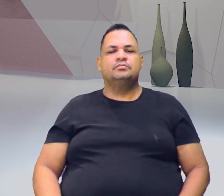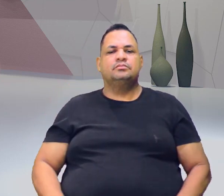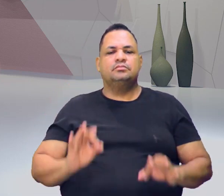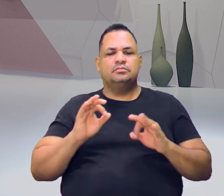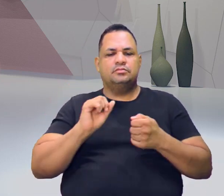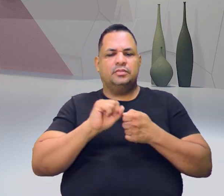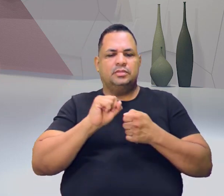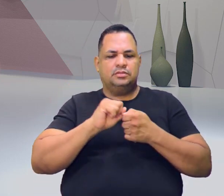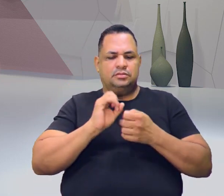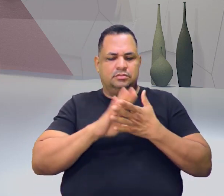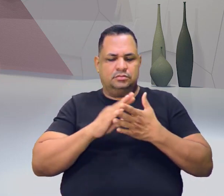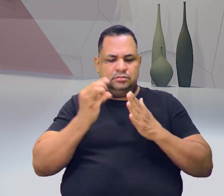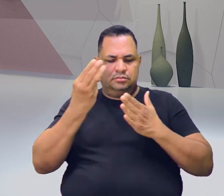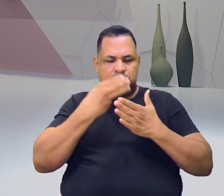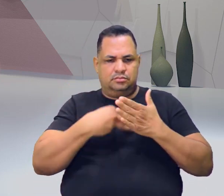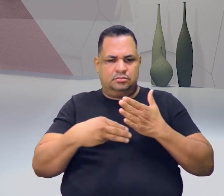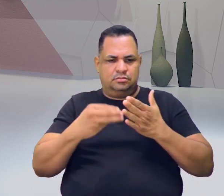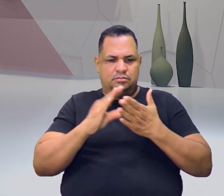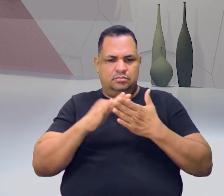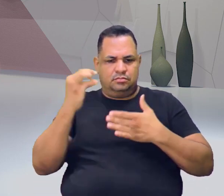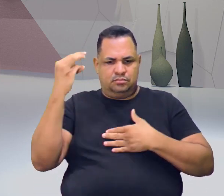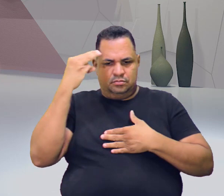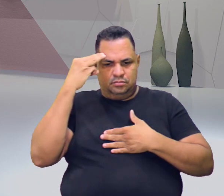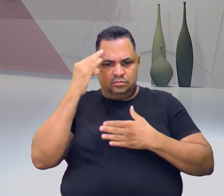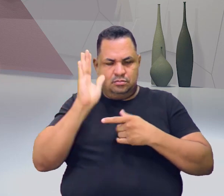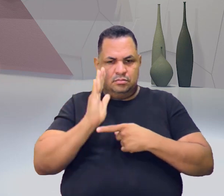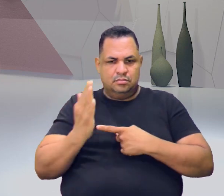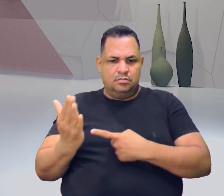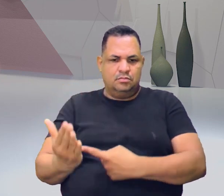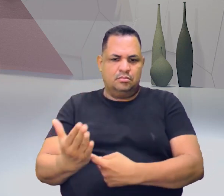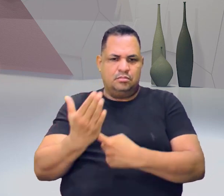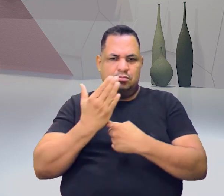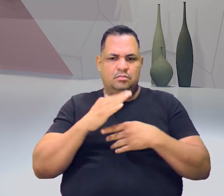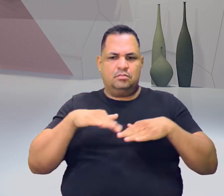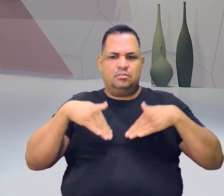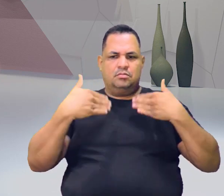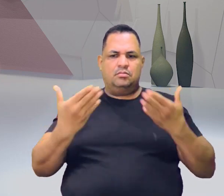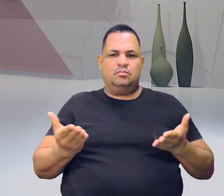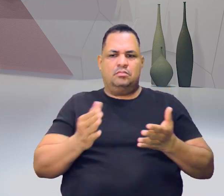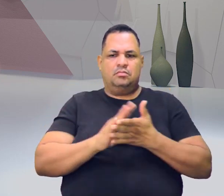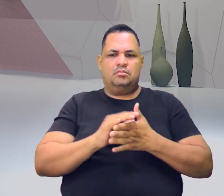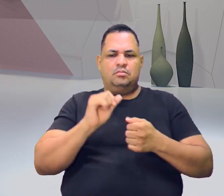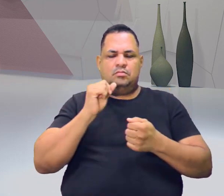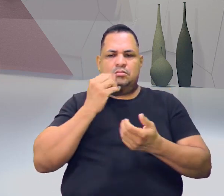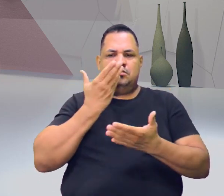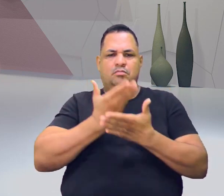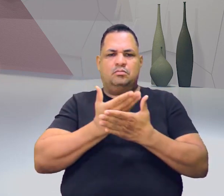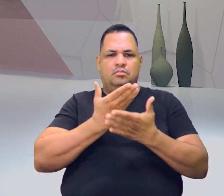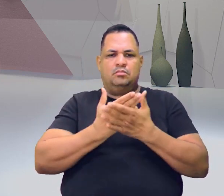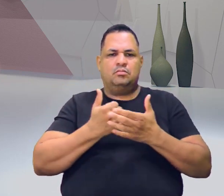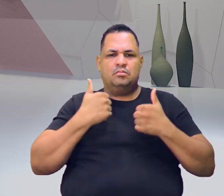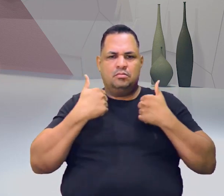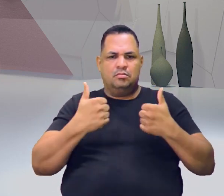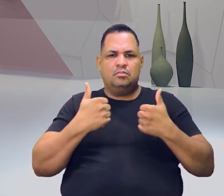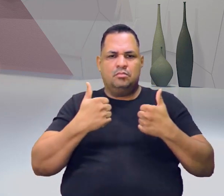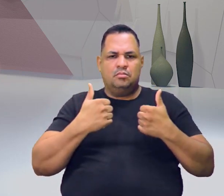no seu mapa mental para auxiliar na hora que você for estudar.